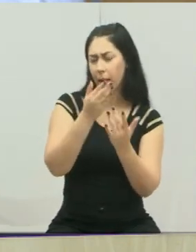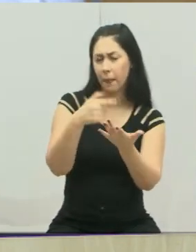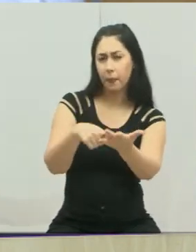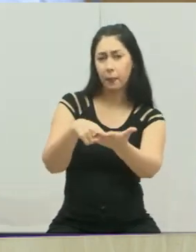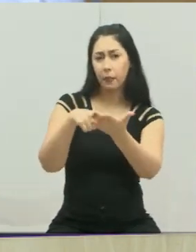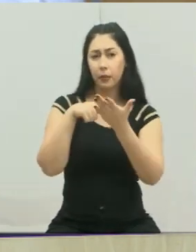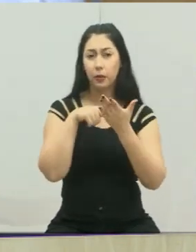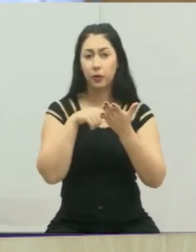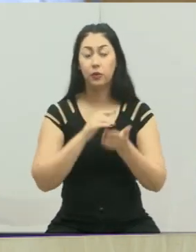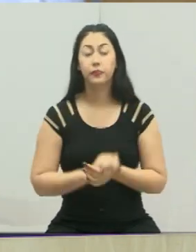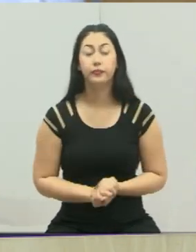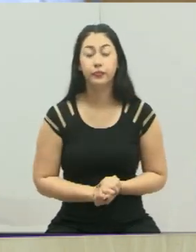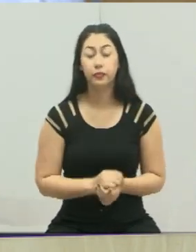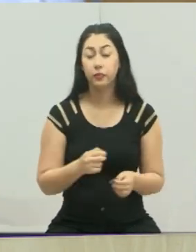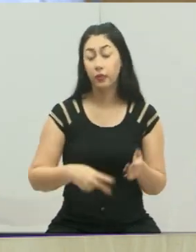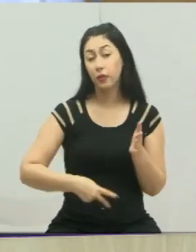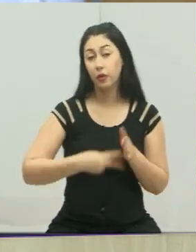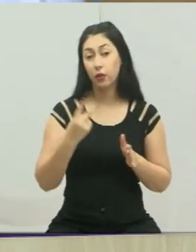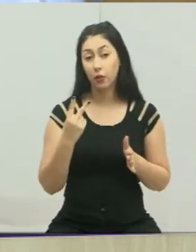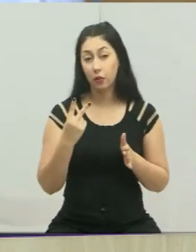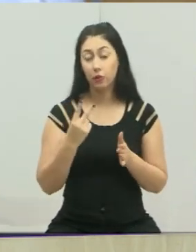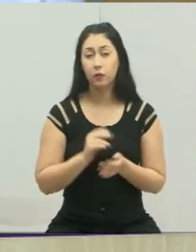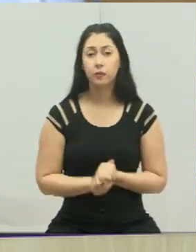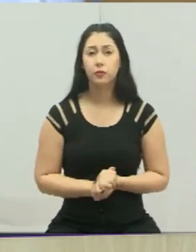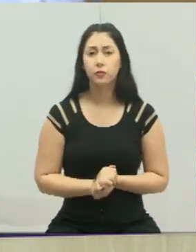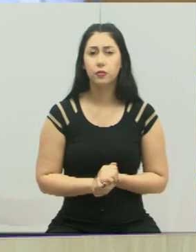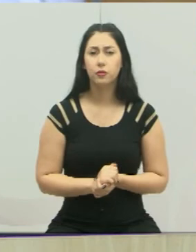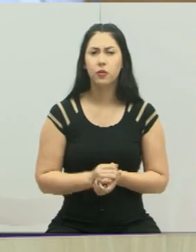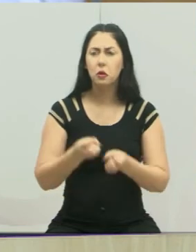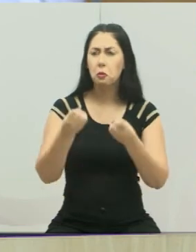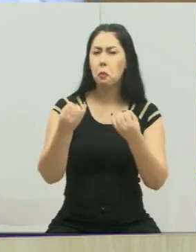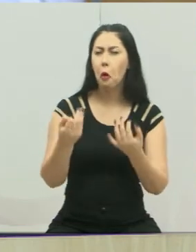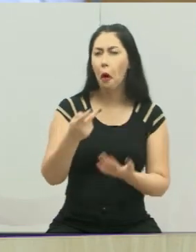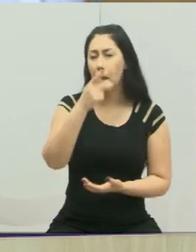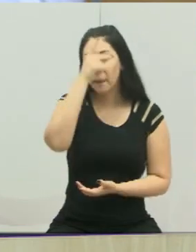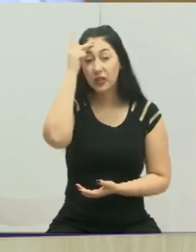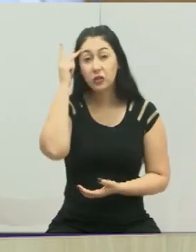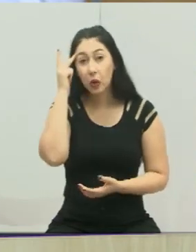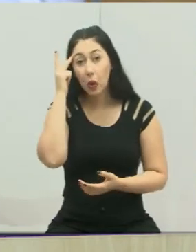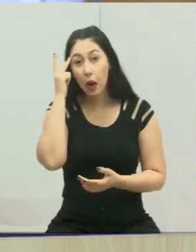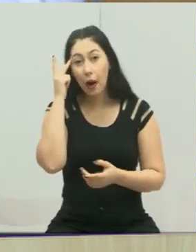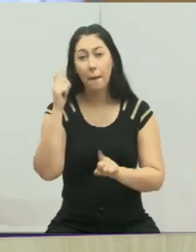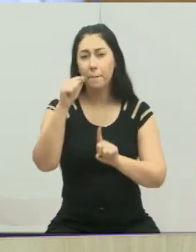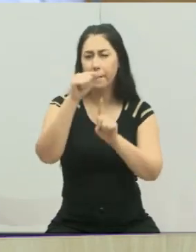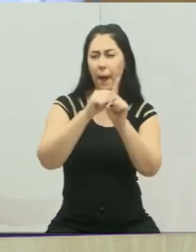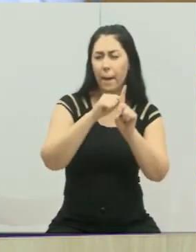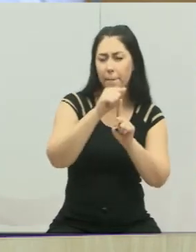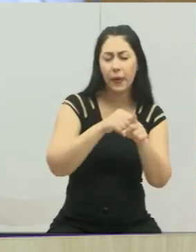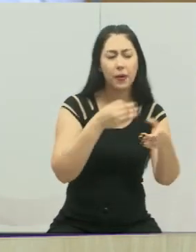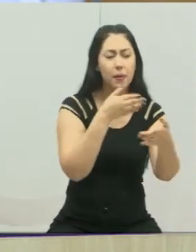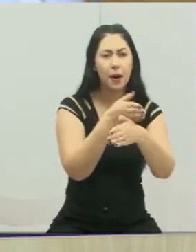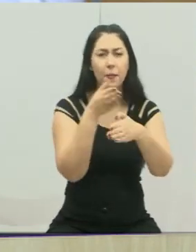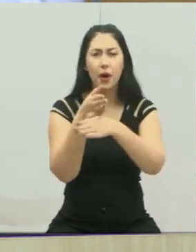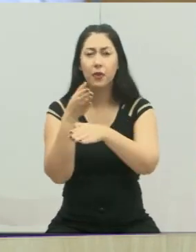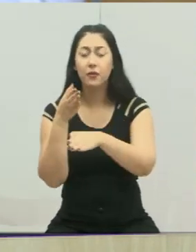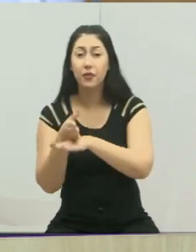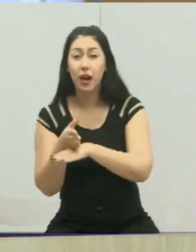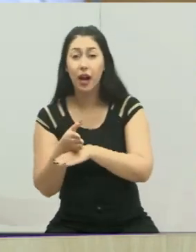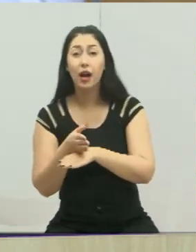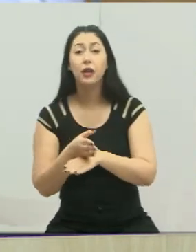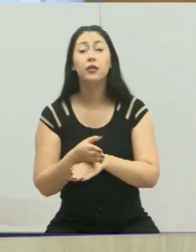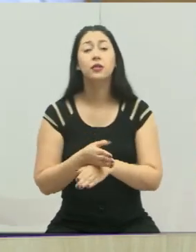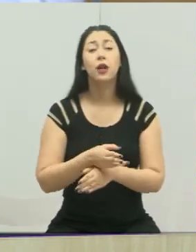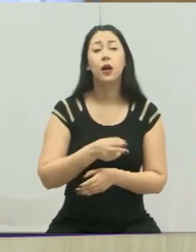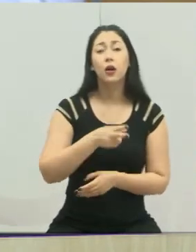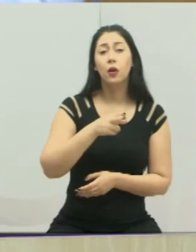público e profissional. Segundo, qual o número médio mensal de pessoas atendidas por psicólogos nas unidades básicas de saúde? Favor